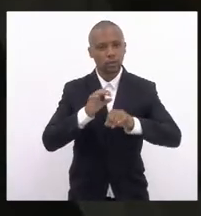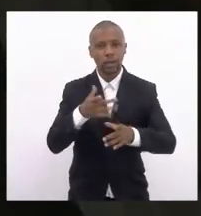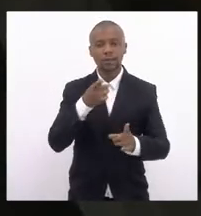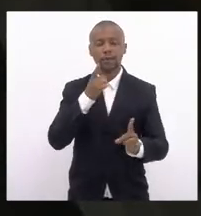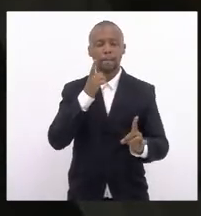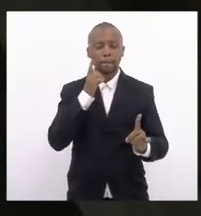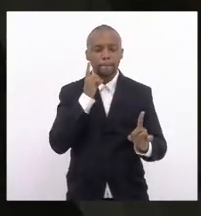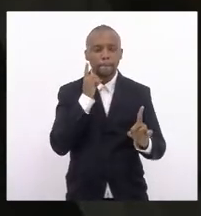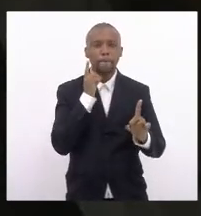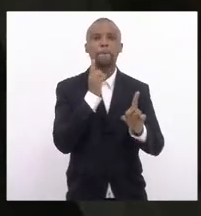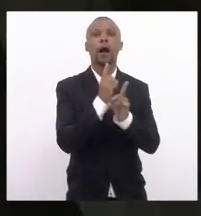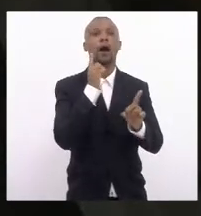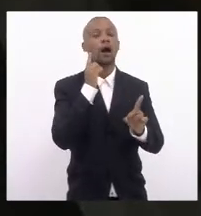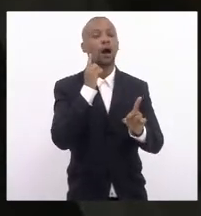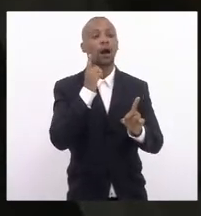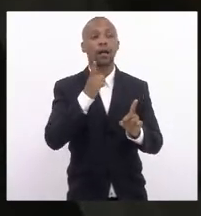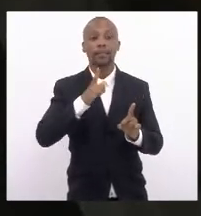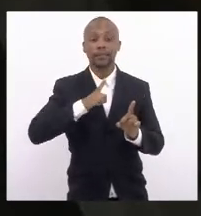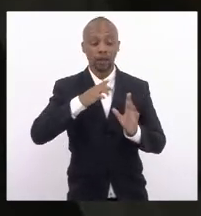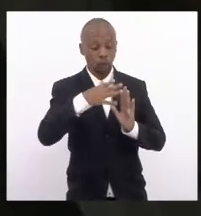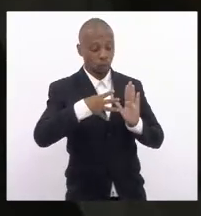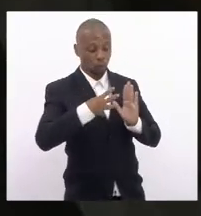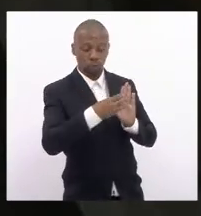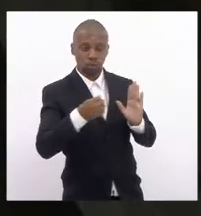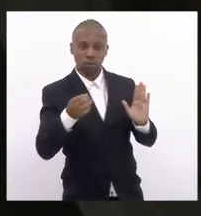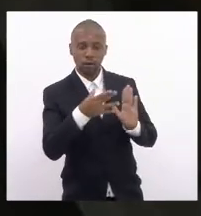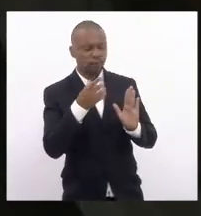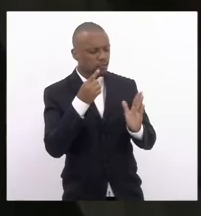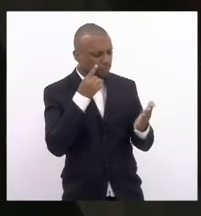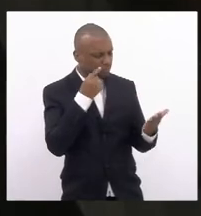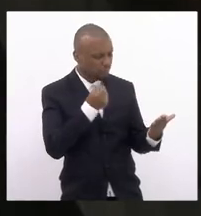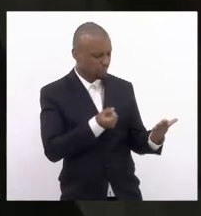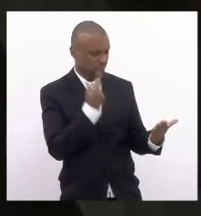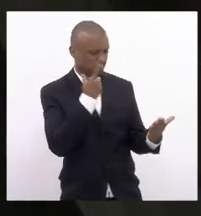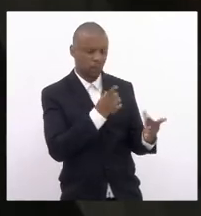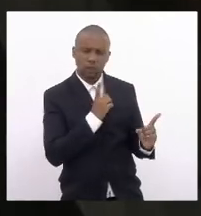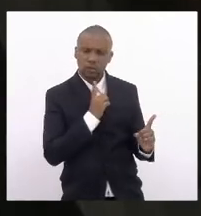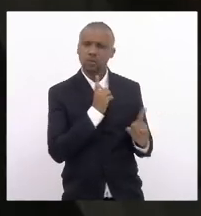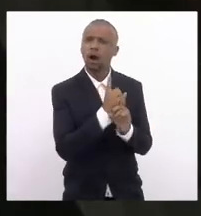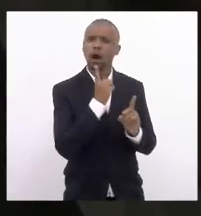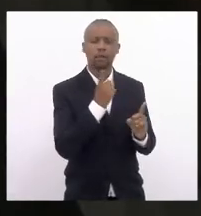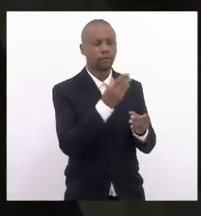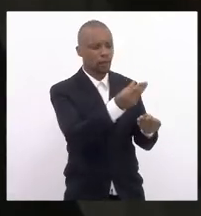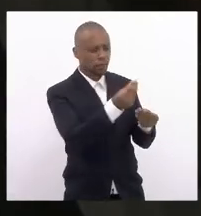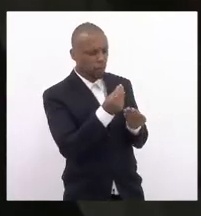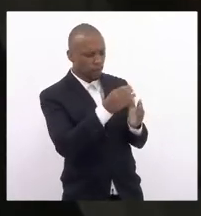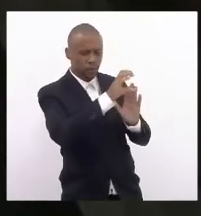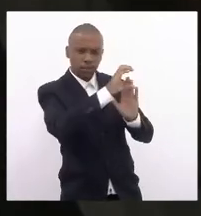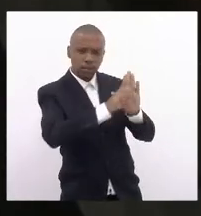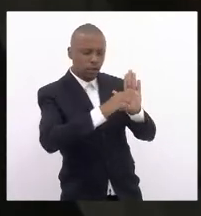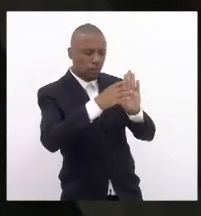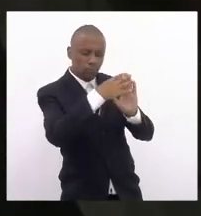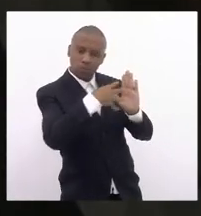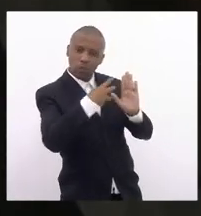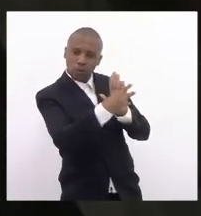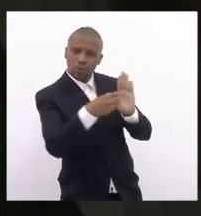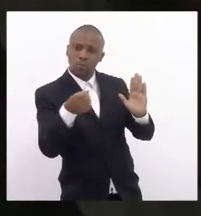descobrem que tem um novo currículo, descobrem, recebem esse novo currículo agora em